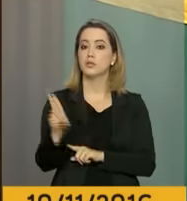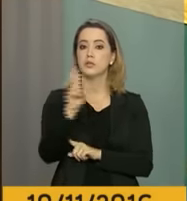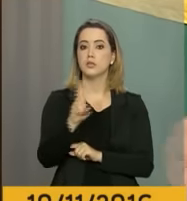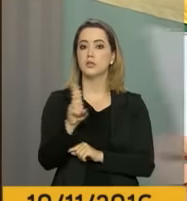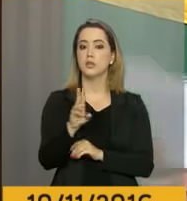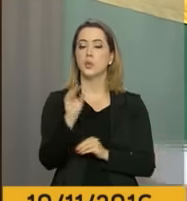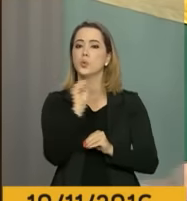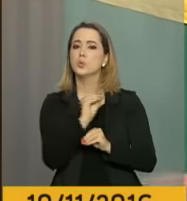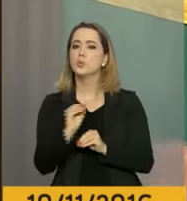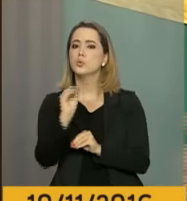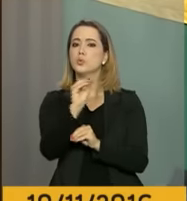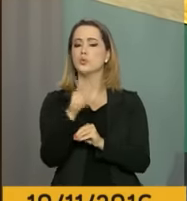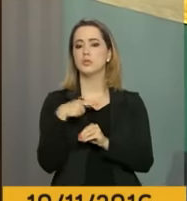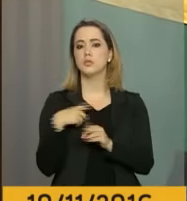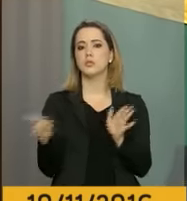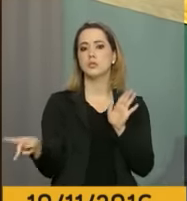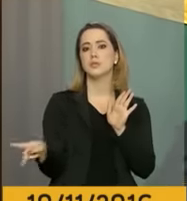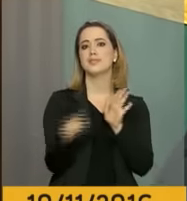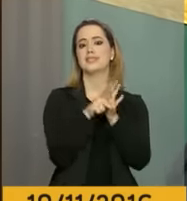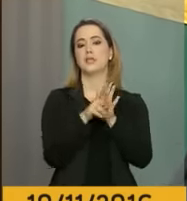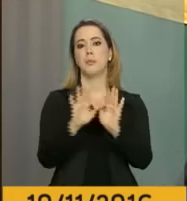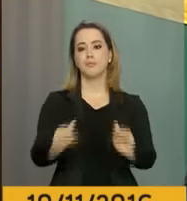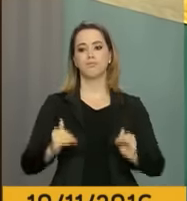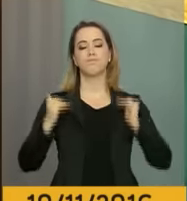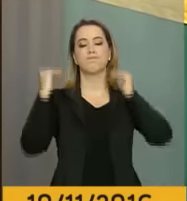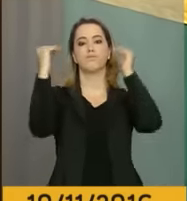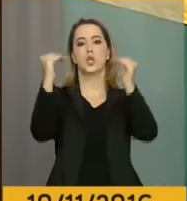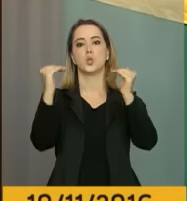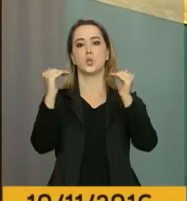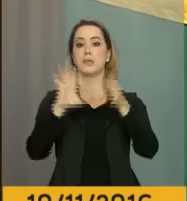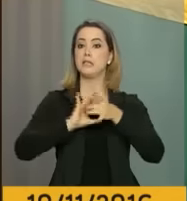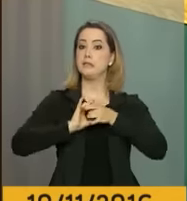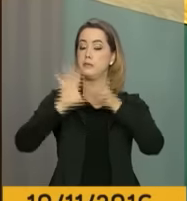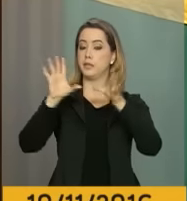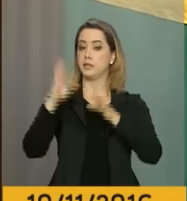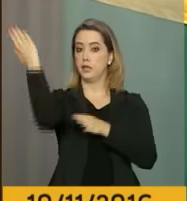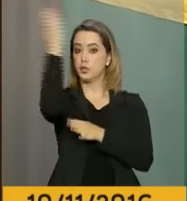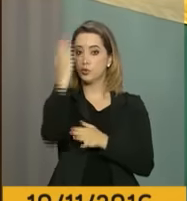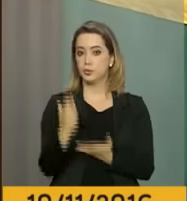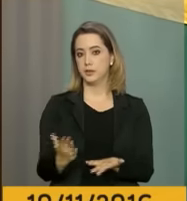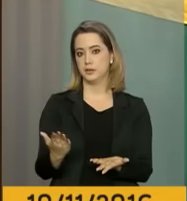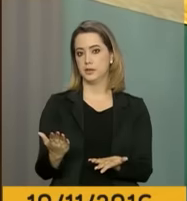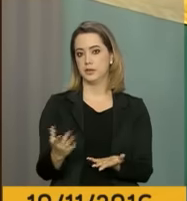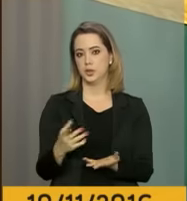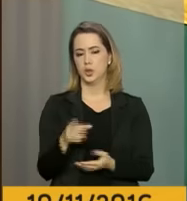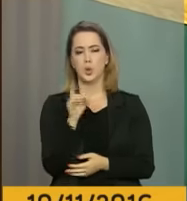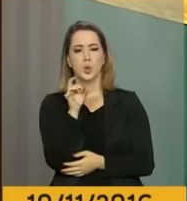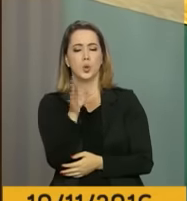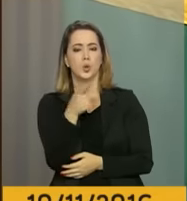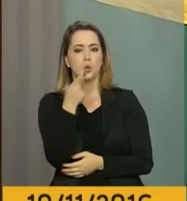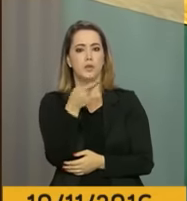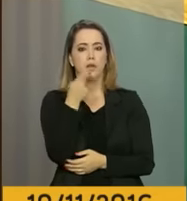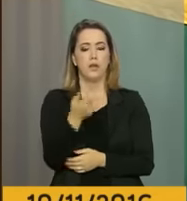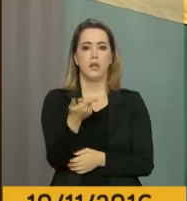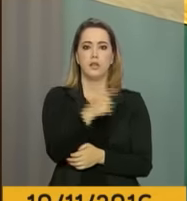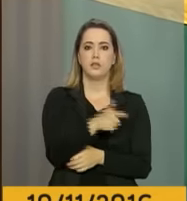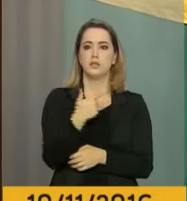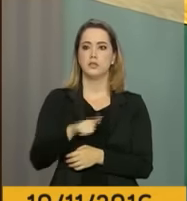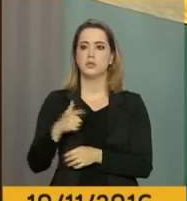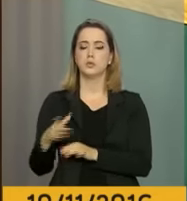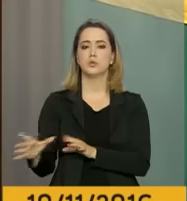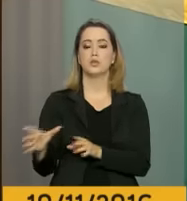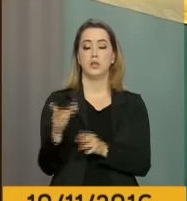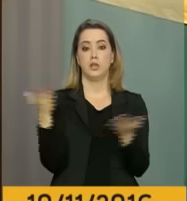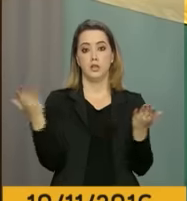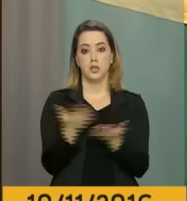a preservação da própria soberania. Não será demais, aliás, repetir que o esforço da